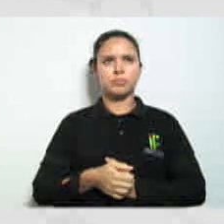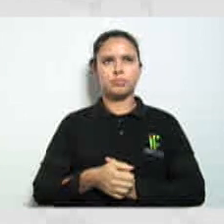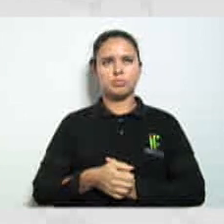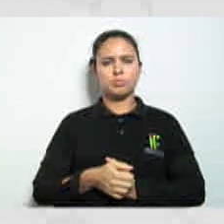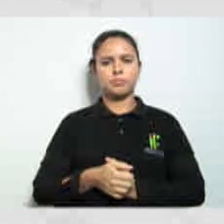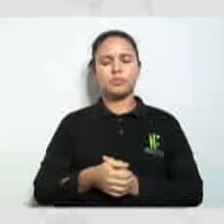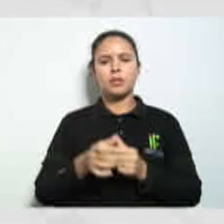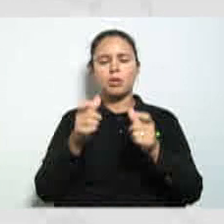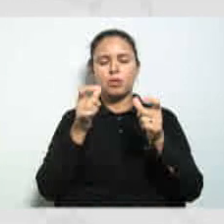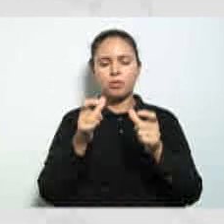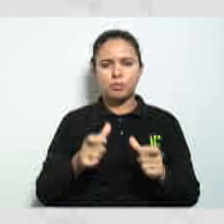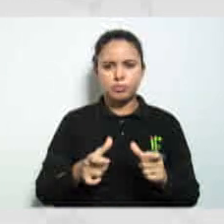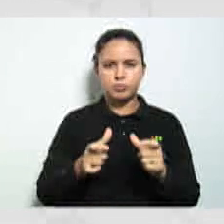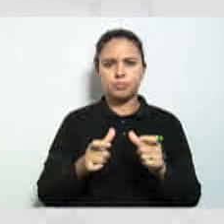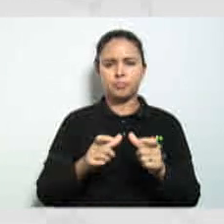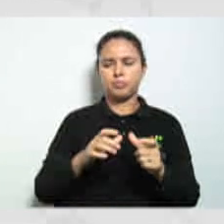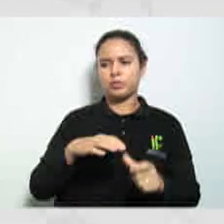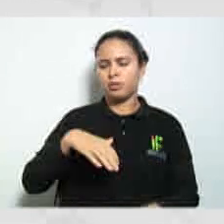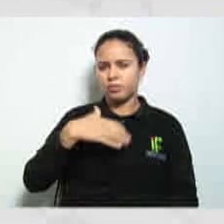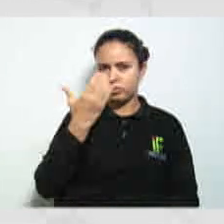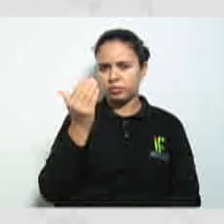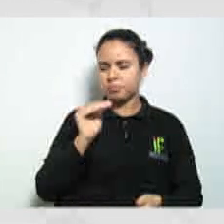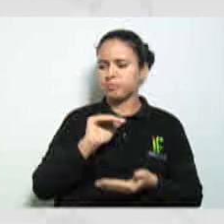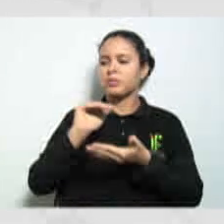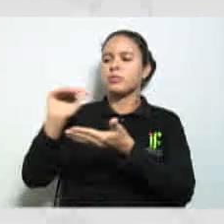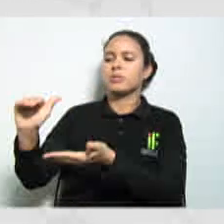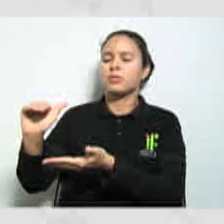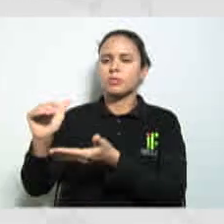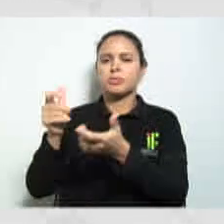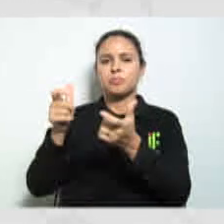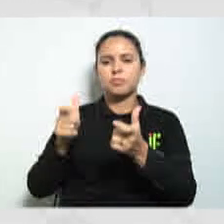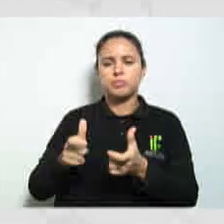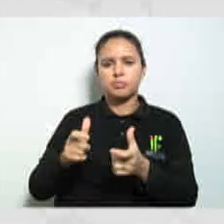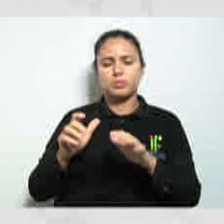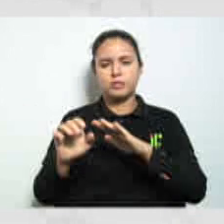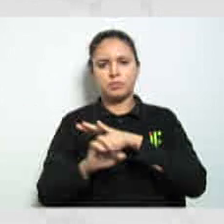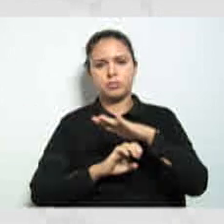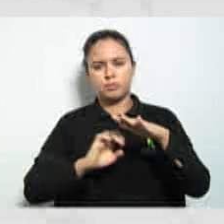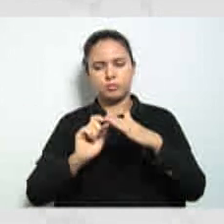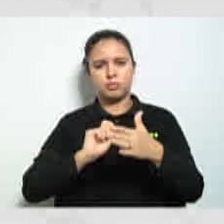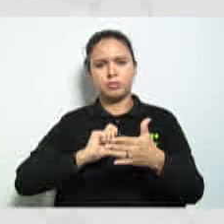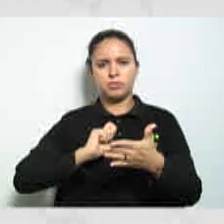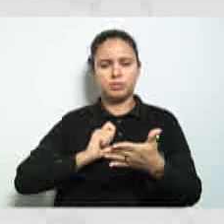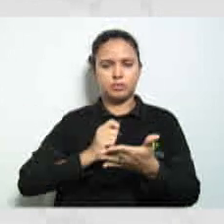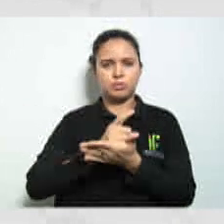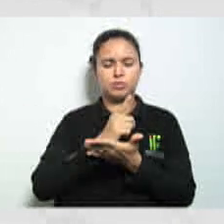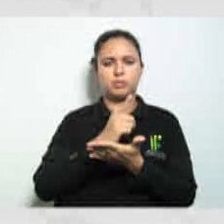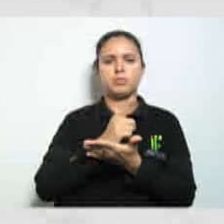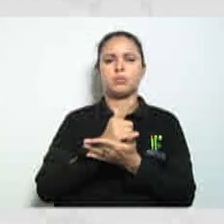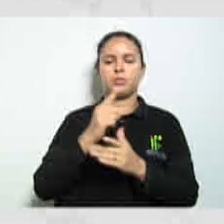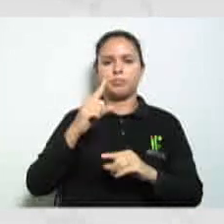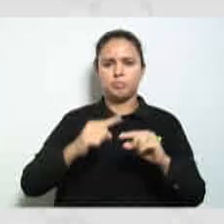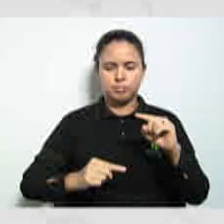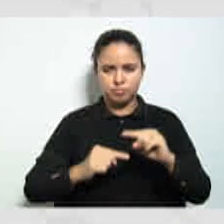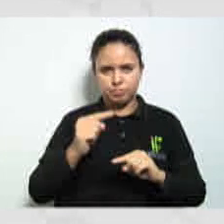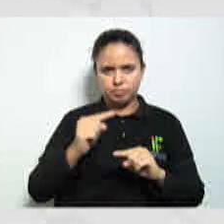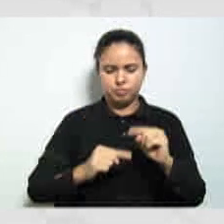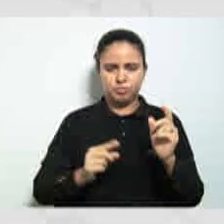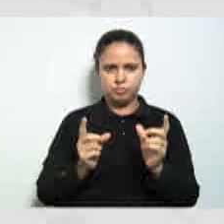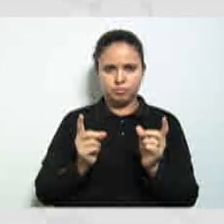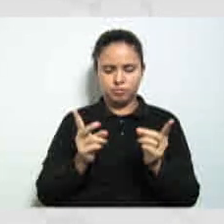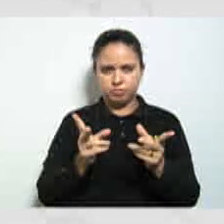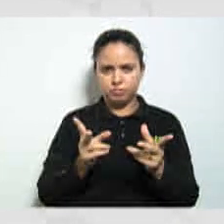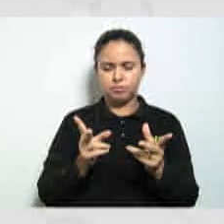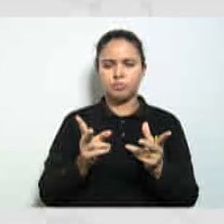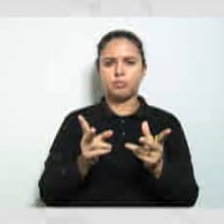foi para onde? Quando uma empresa, ela compra um produto para ser revendido, comercializado, inicialmente ele vai